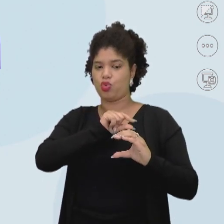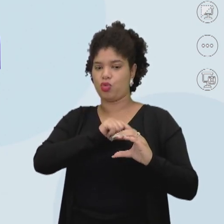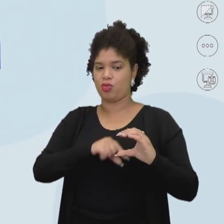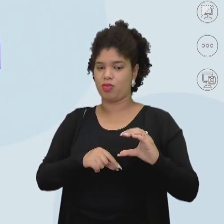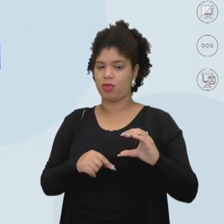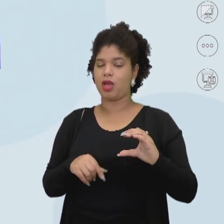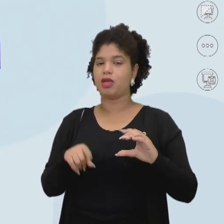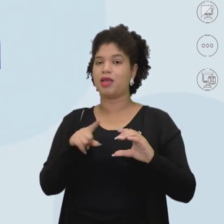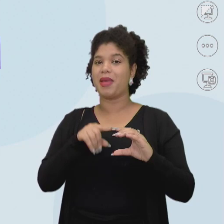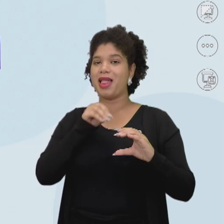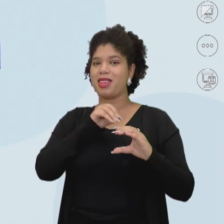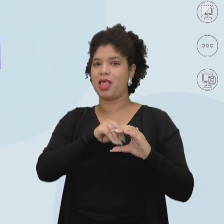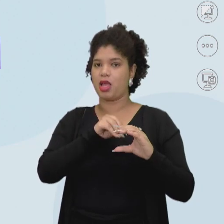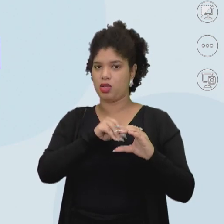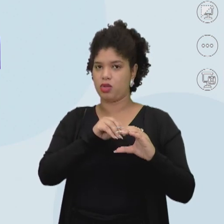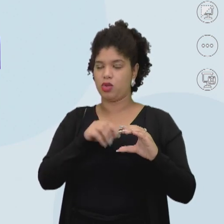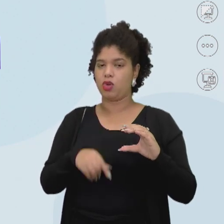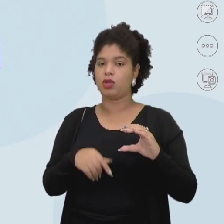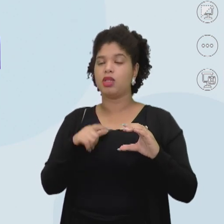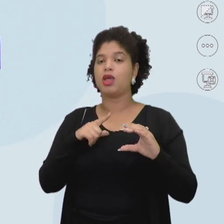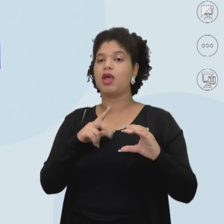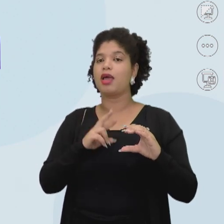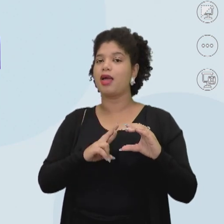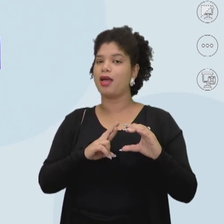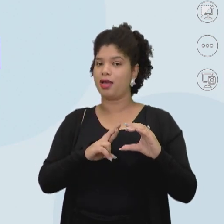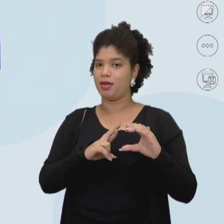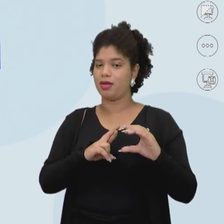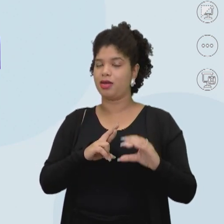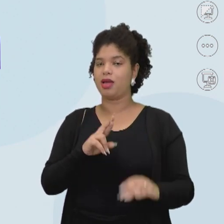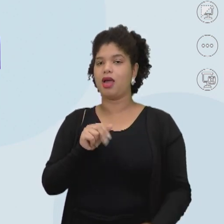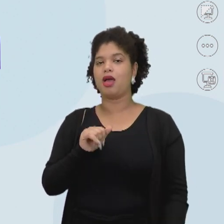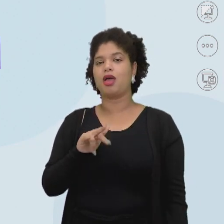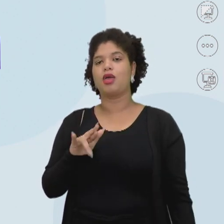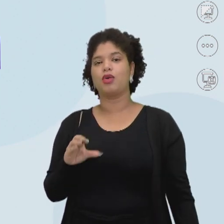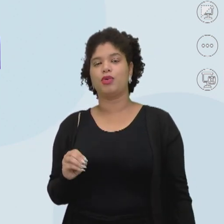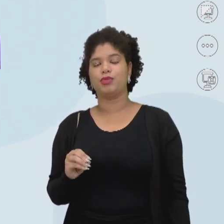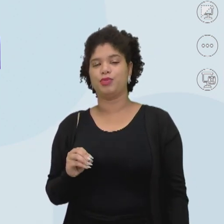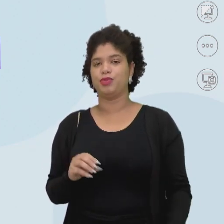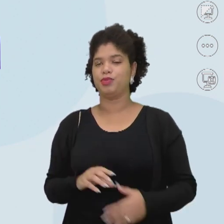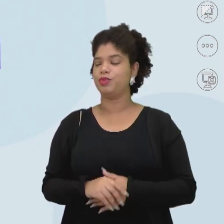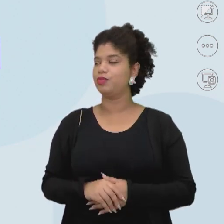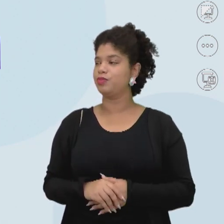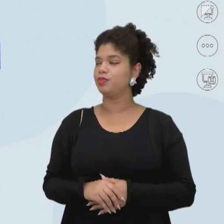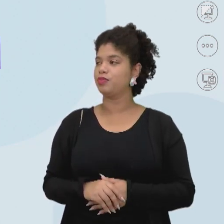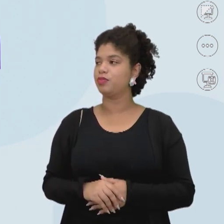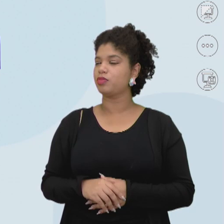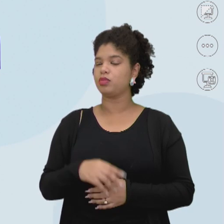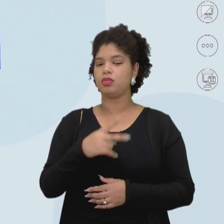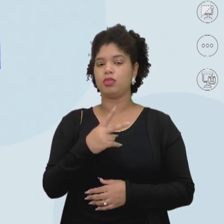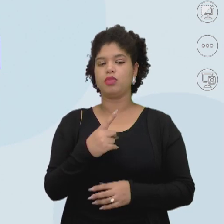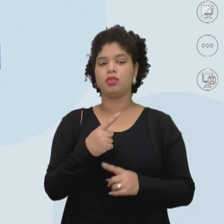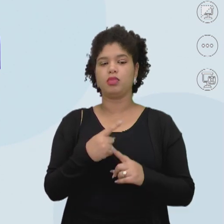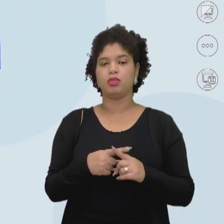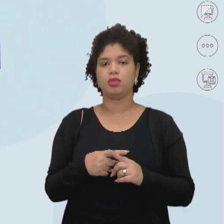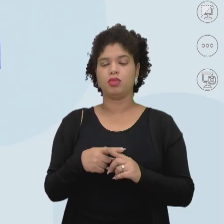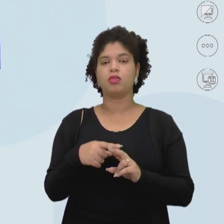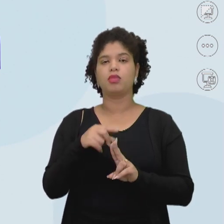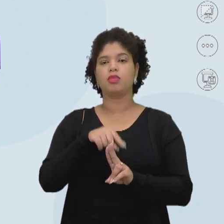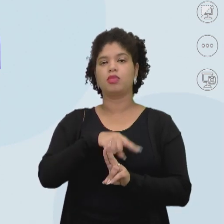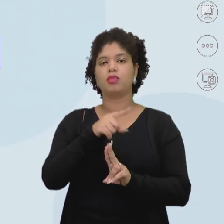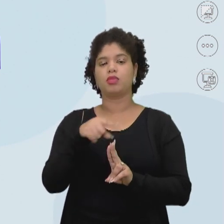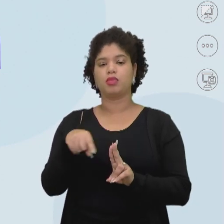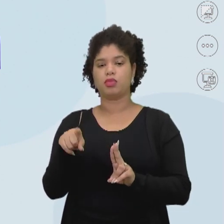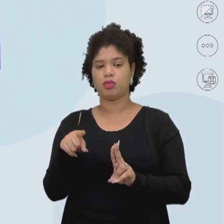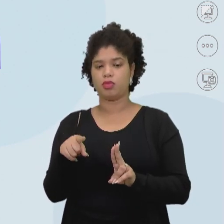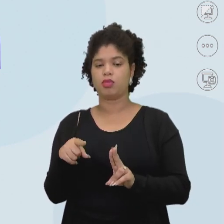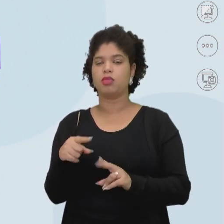que é a região interna, aparece o R, que é o raio. Bom, comprimento, 2 vezes o valor do π vezes o valor